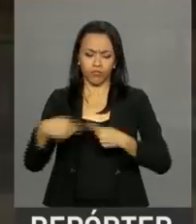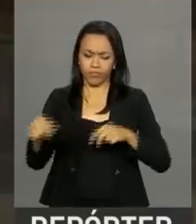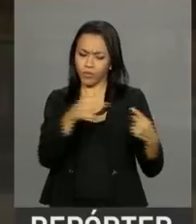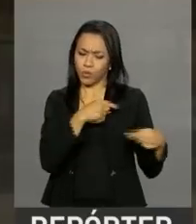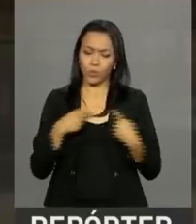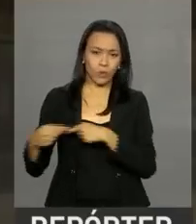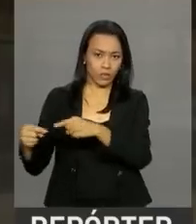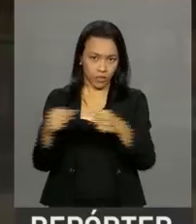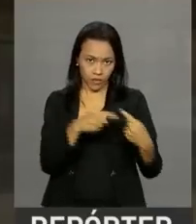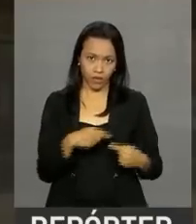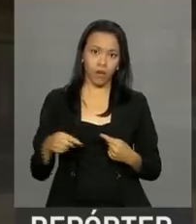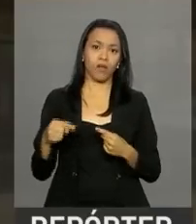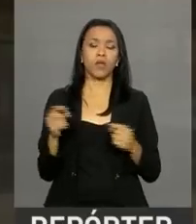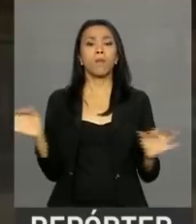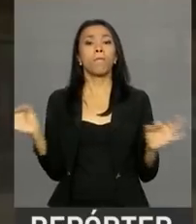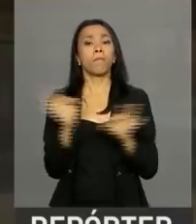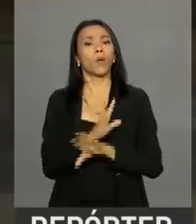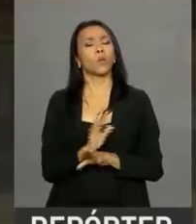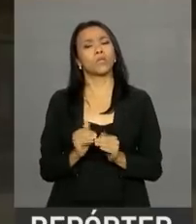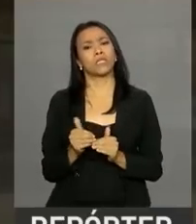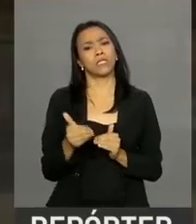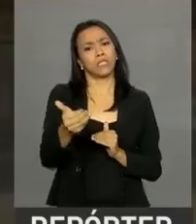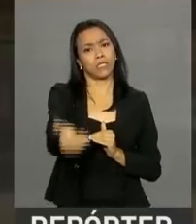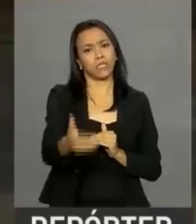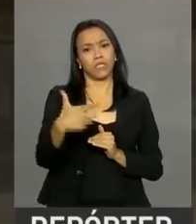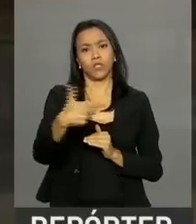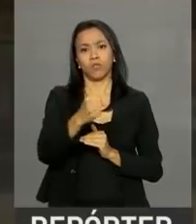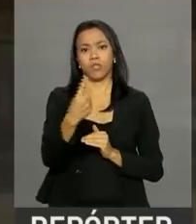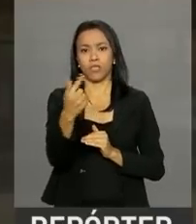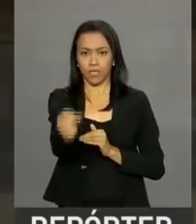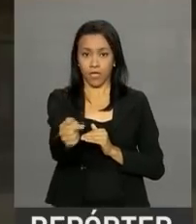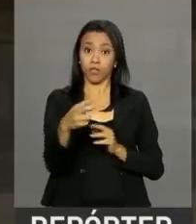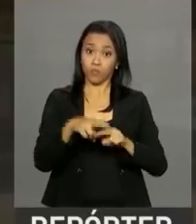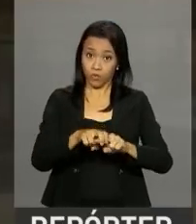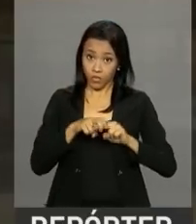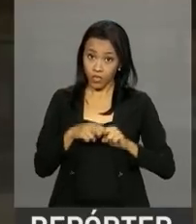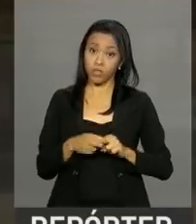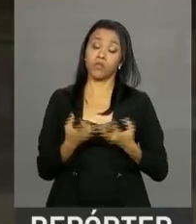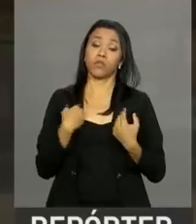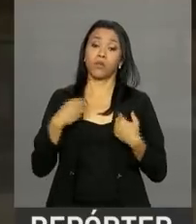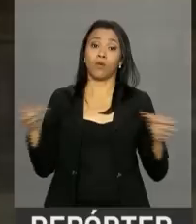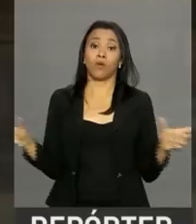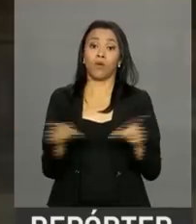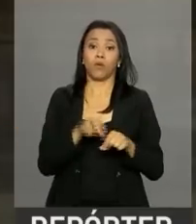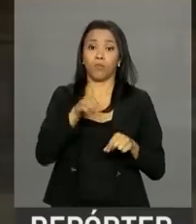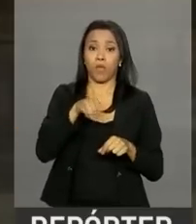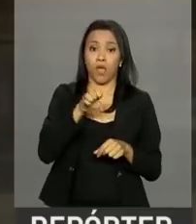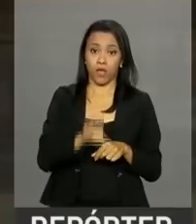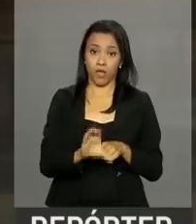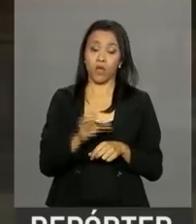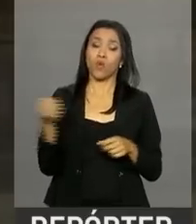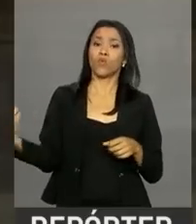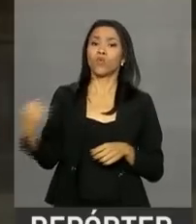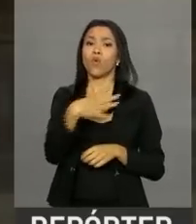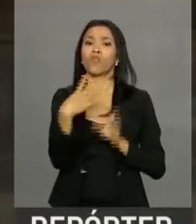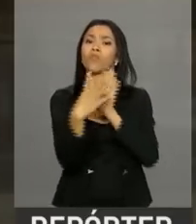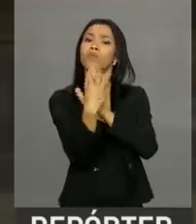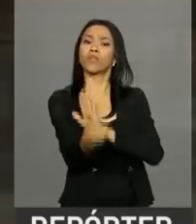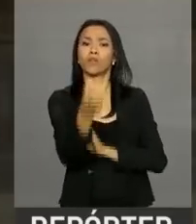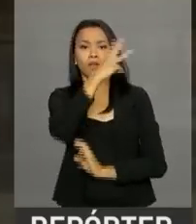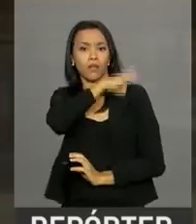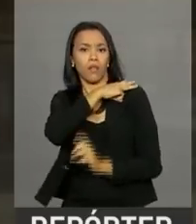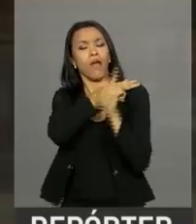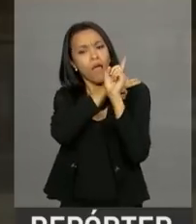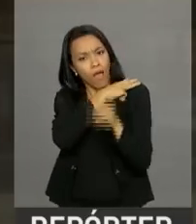discussão e deve ficar pronta em meados de 2017. Por isso, o Ministério da Educação estima que o novo ensino médio será